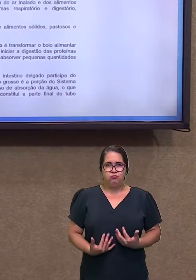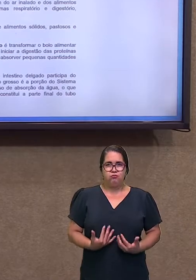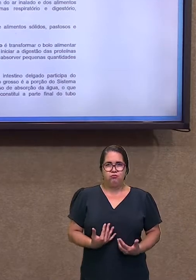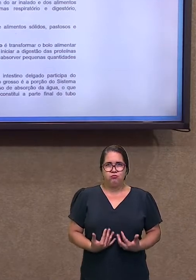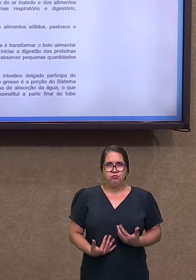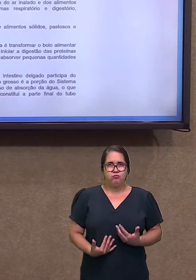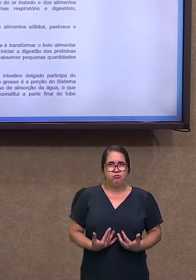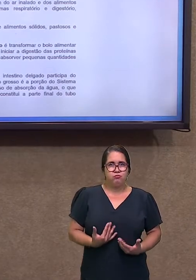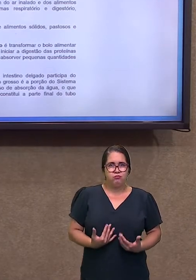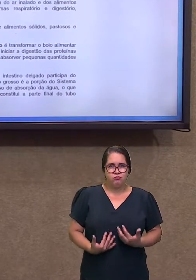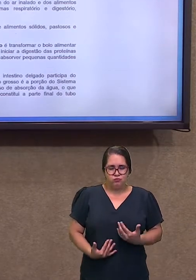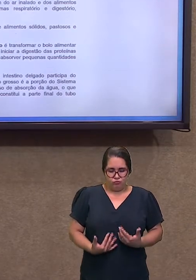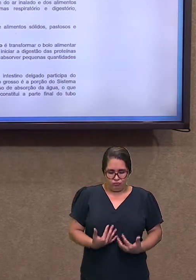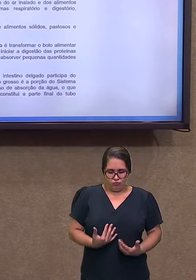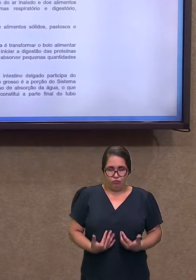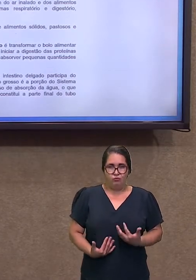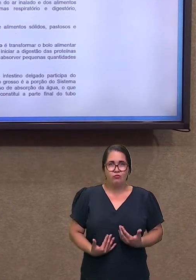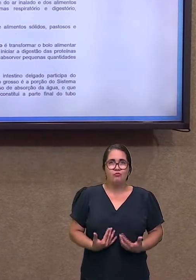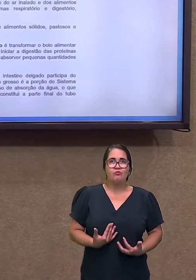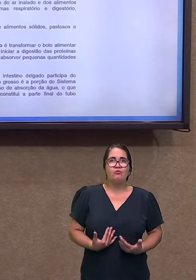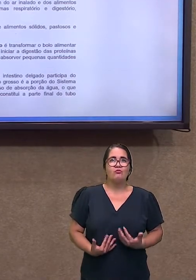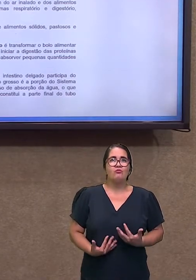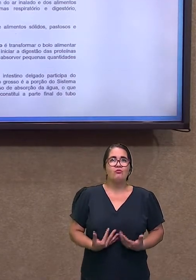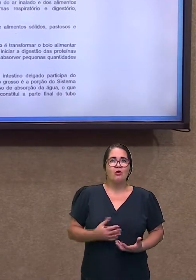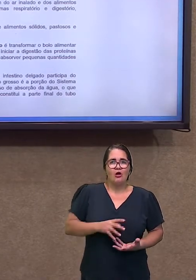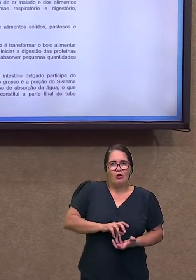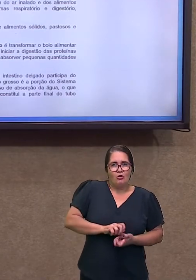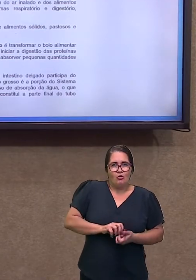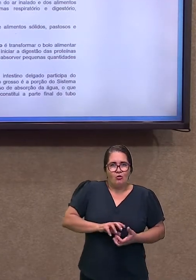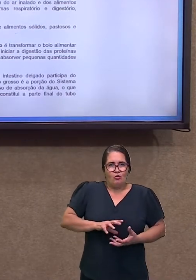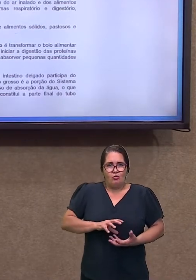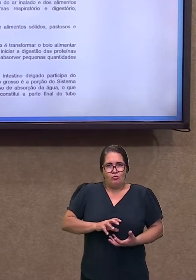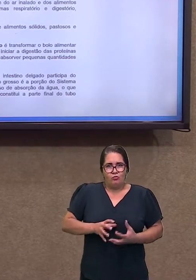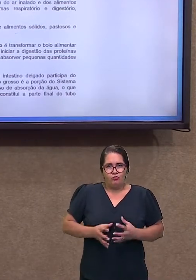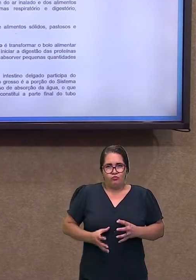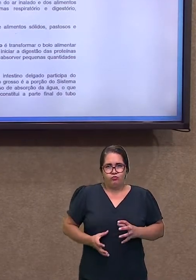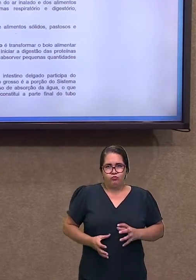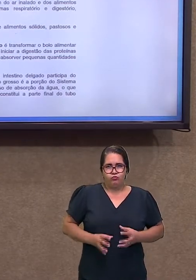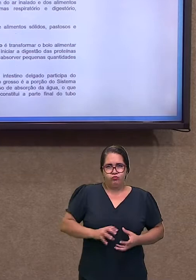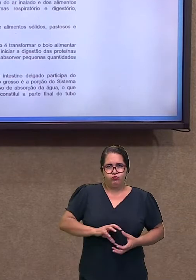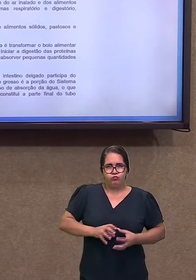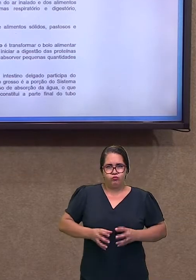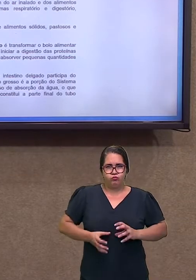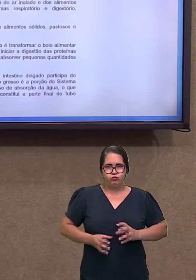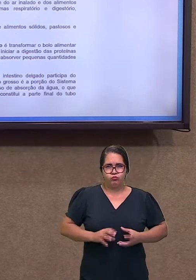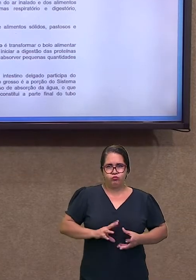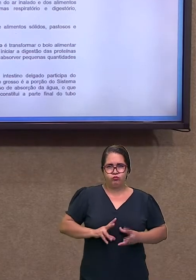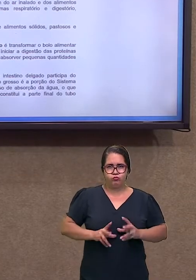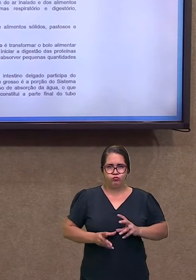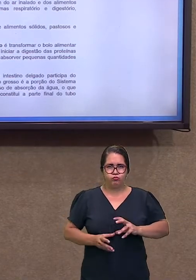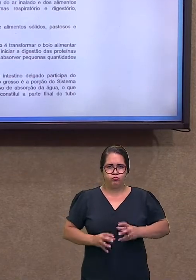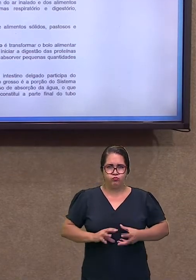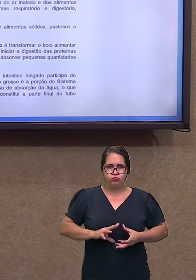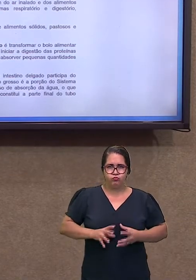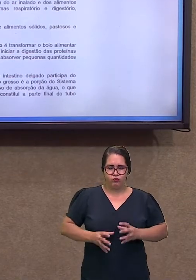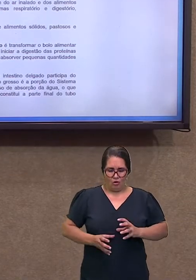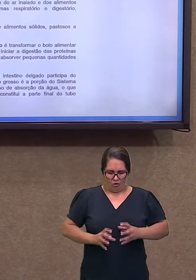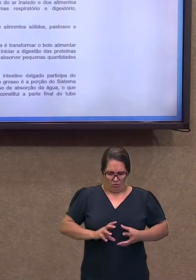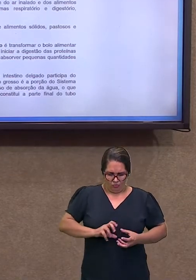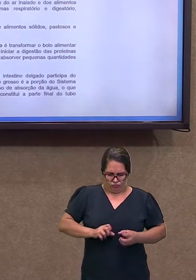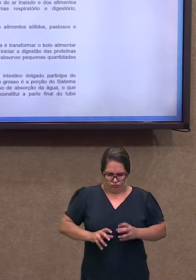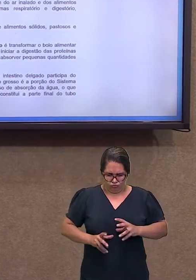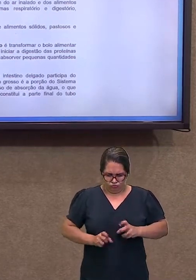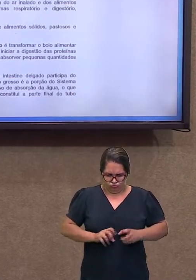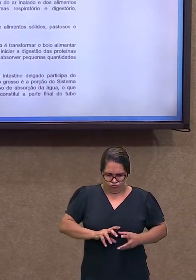trato alimentar, com esse suco gástrico, fazendo com que essas partículas sejam ainda mais